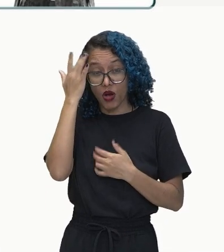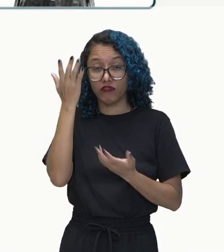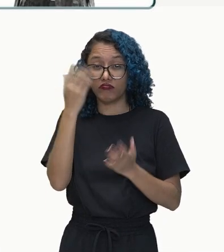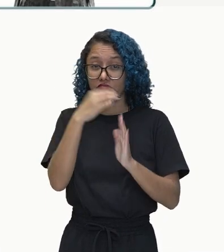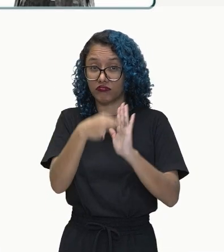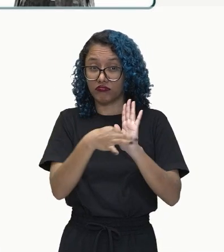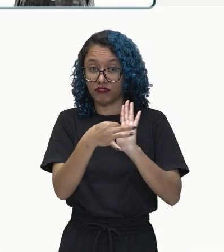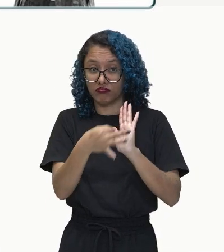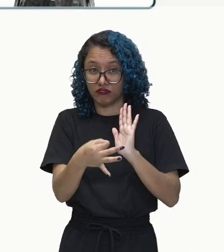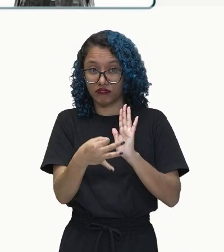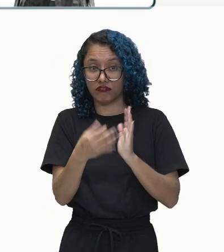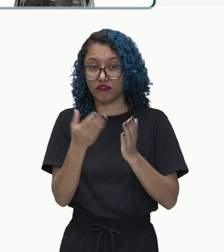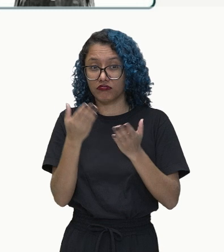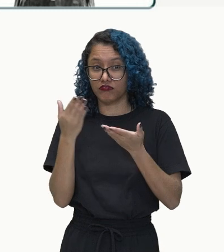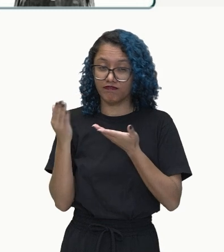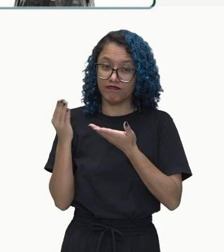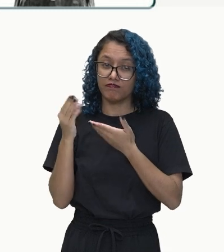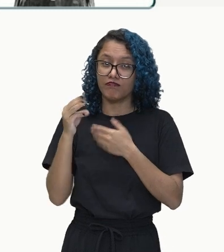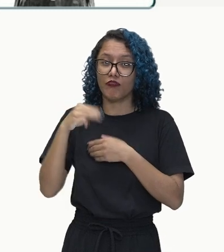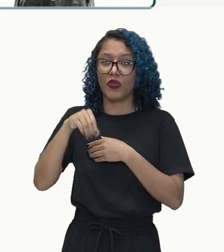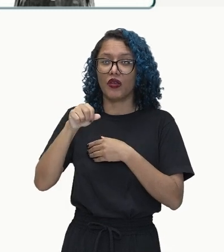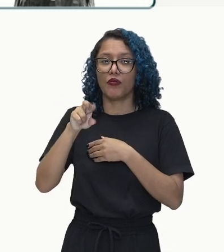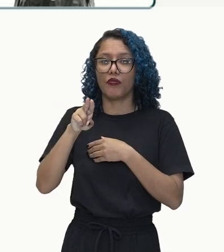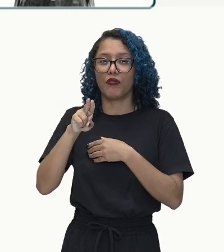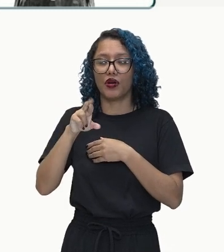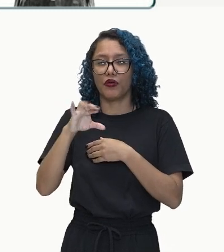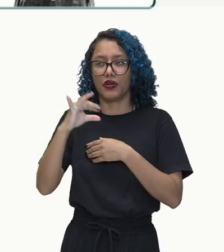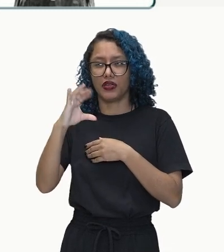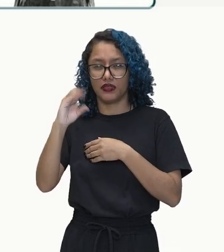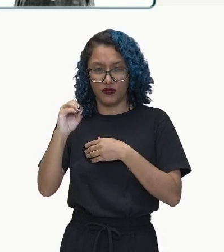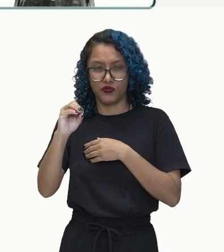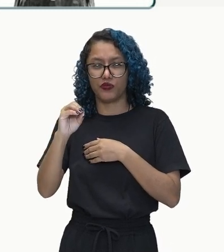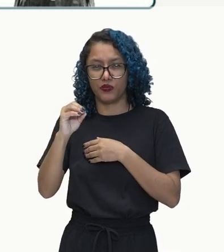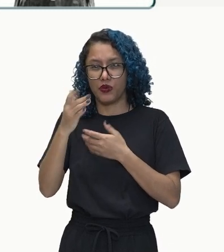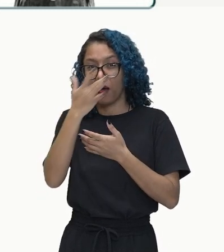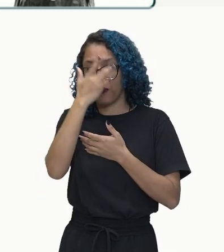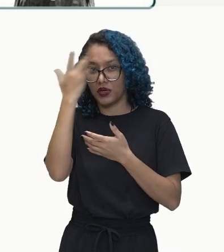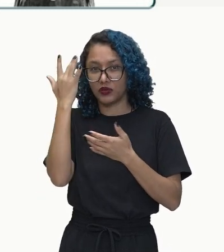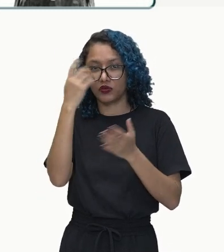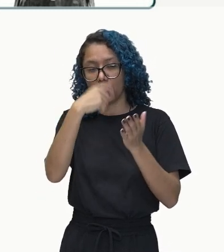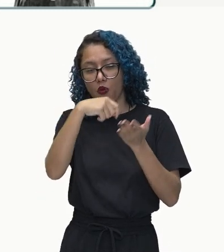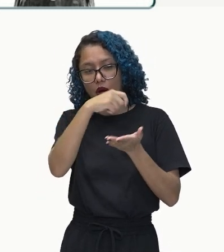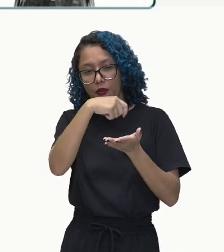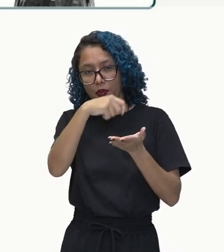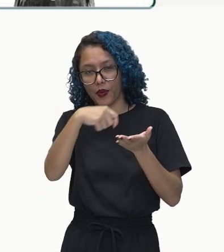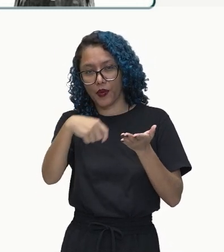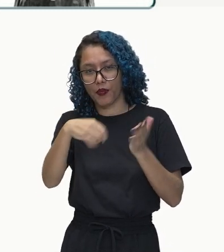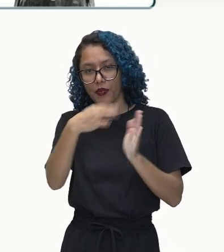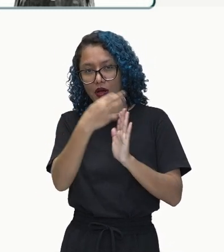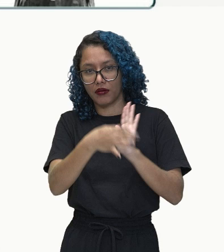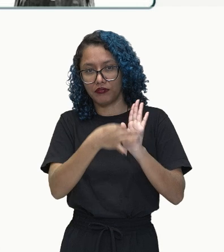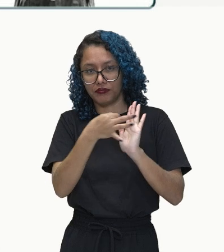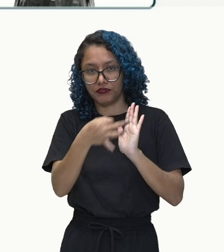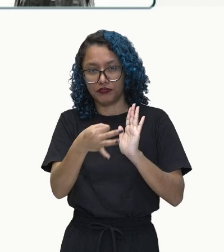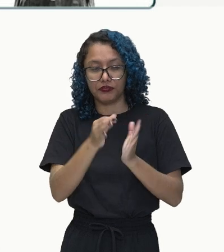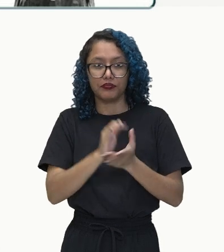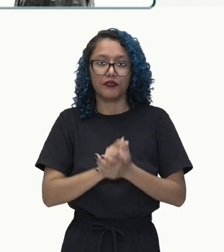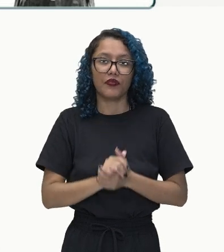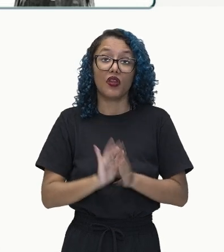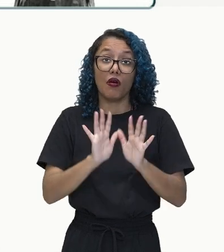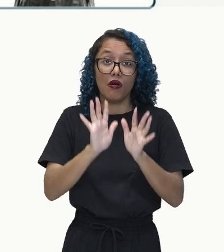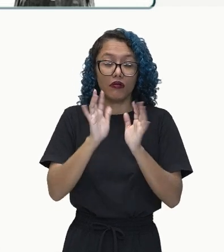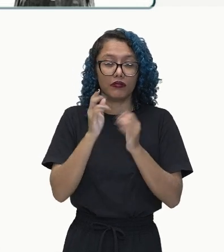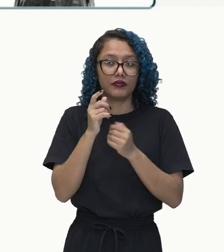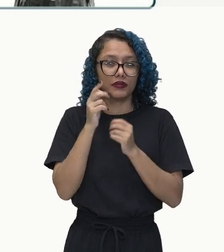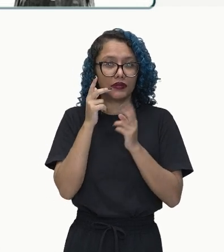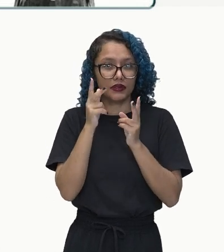resenhista, né, que escreveu a resenha. Notem que ao escrever a resenha,